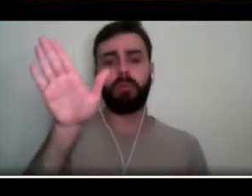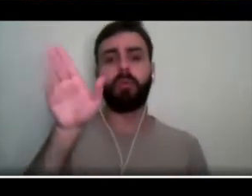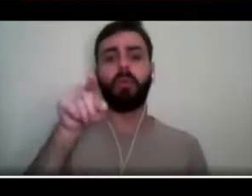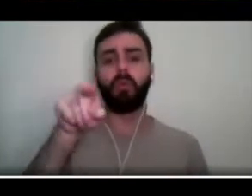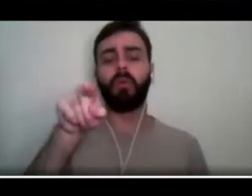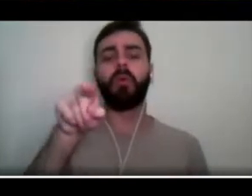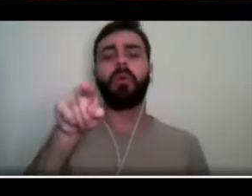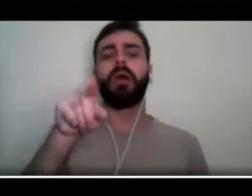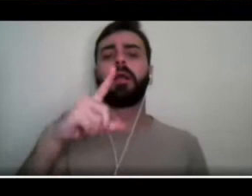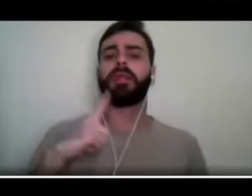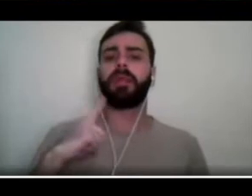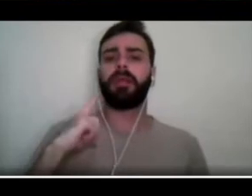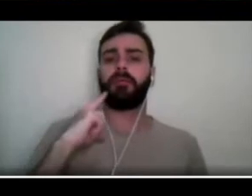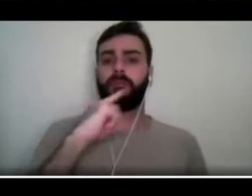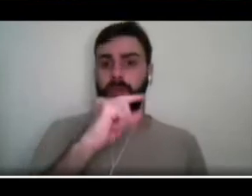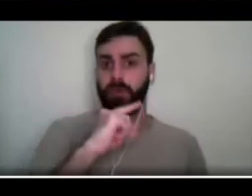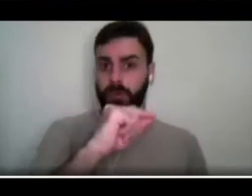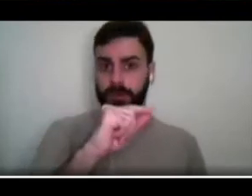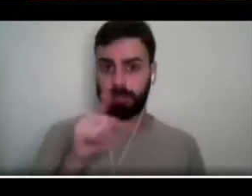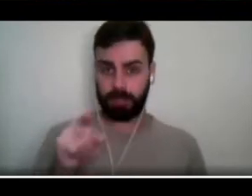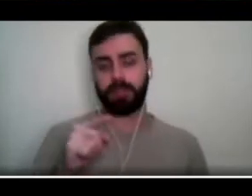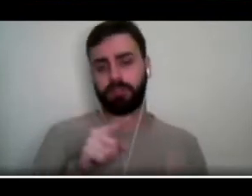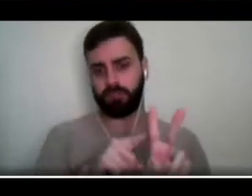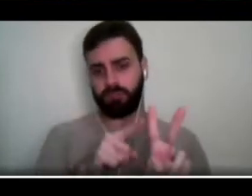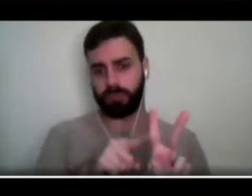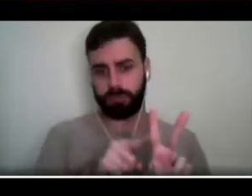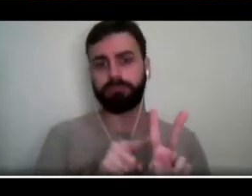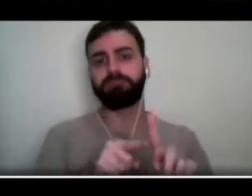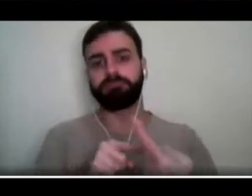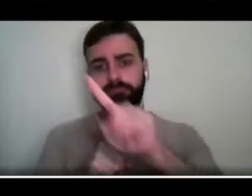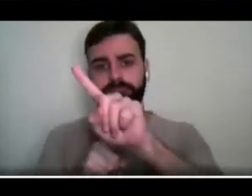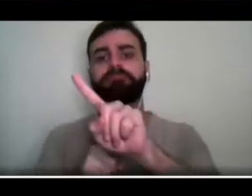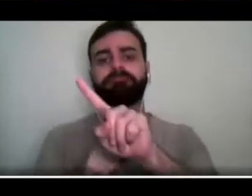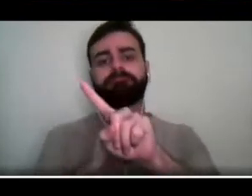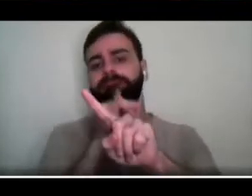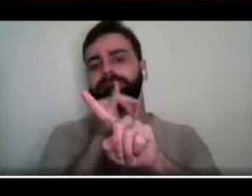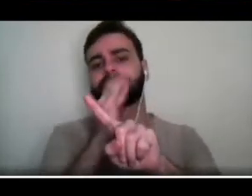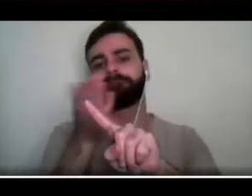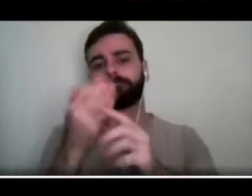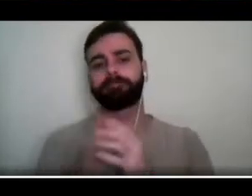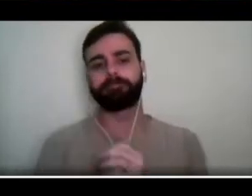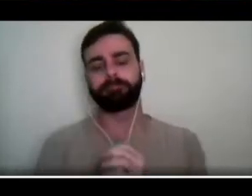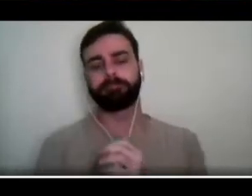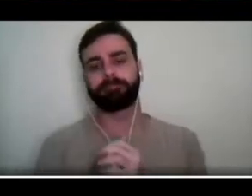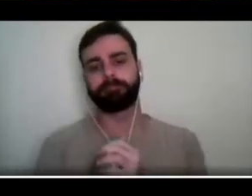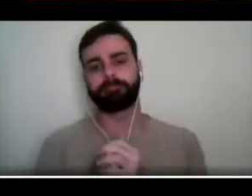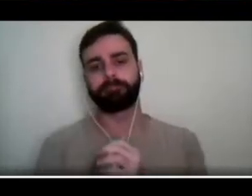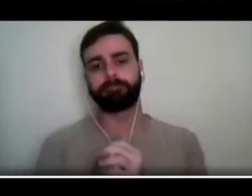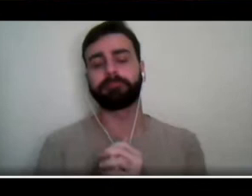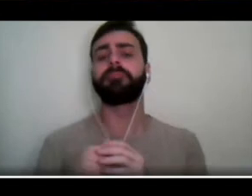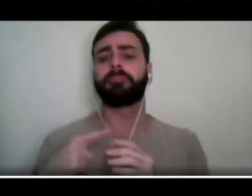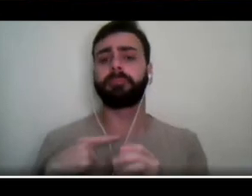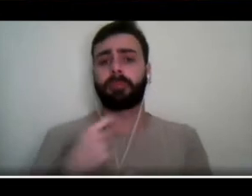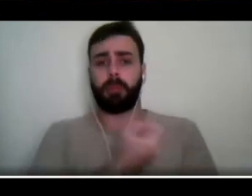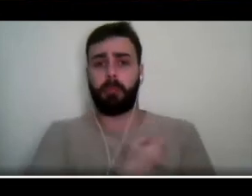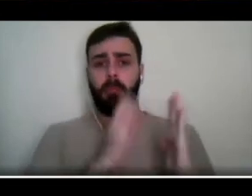uma velocidade, né, v, por exemplo, que tem um módulo